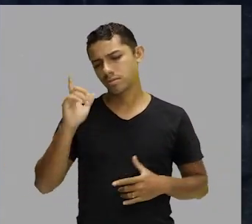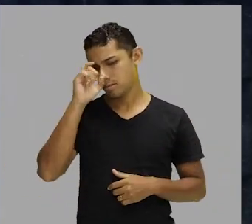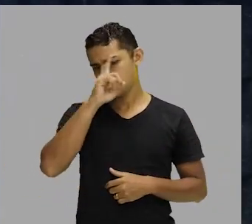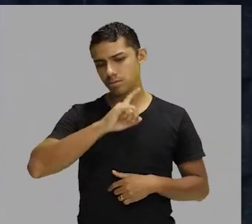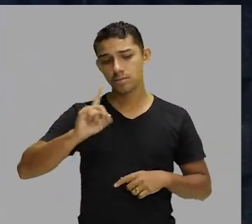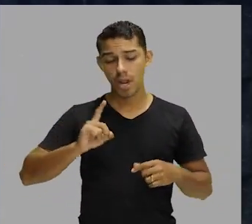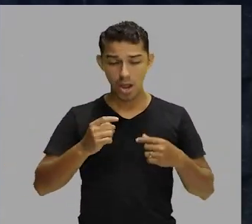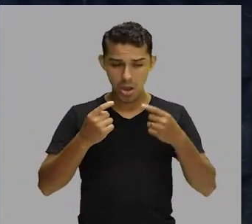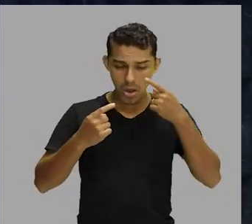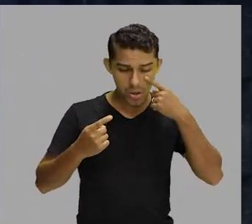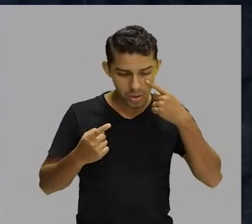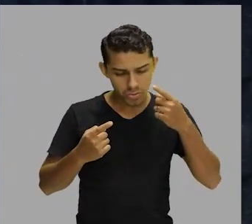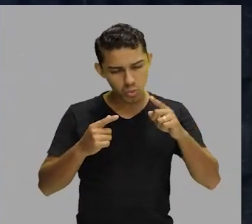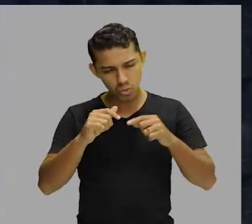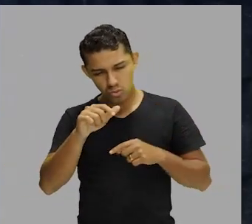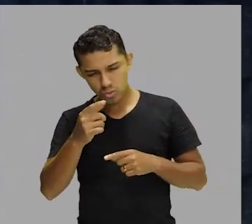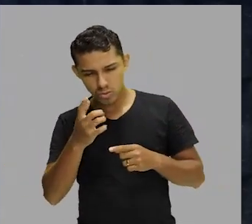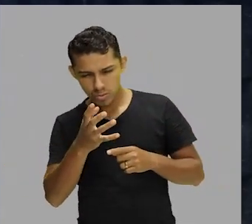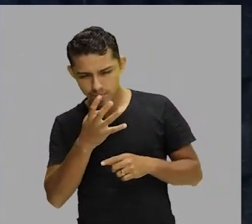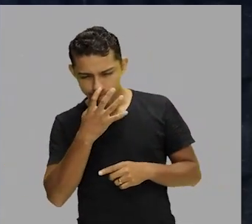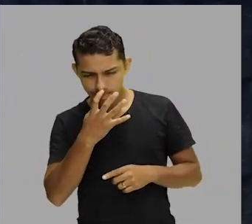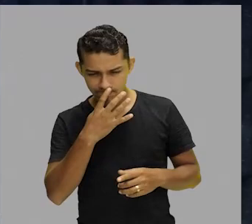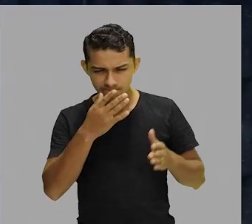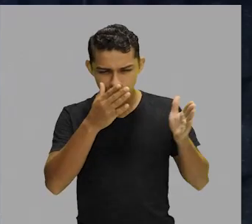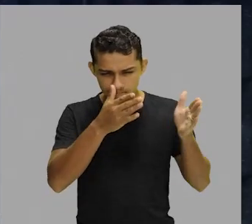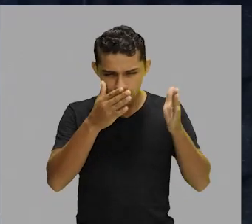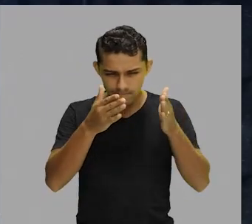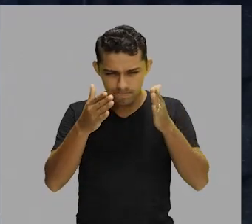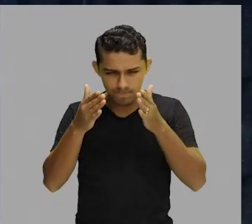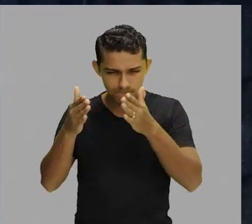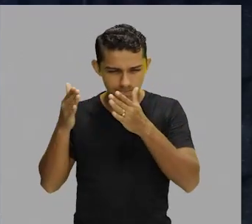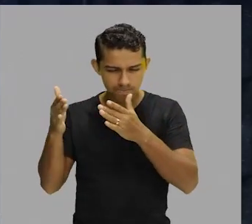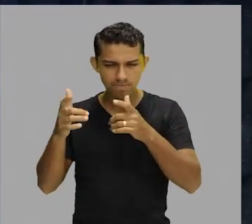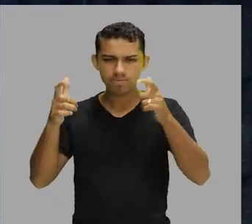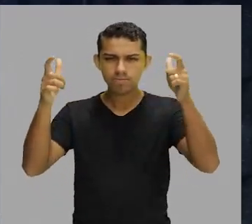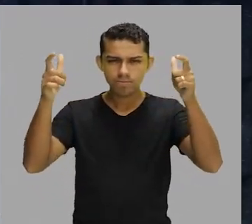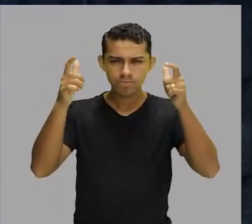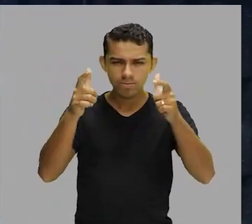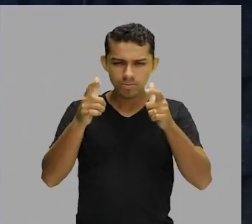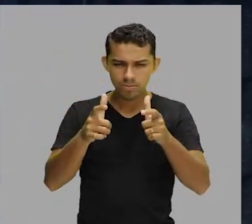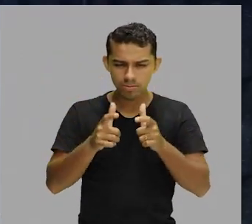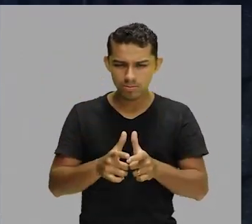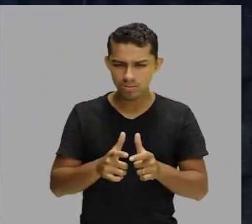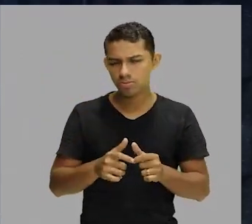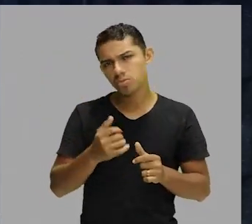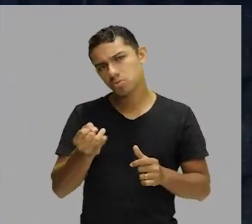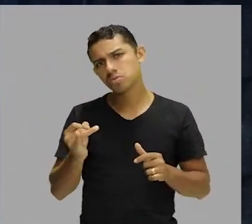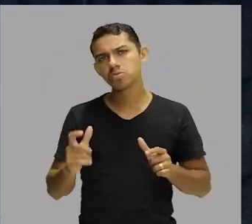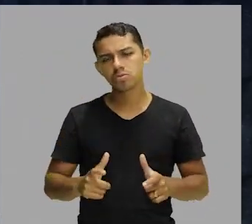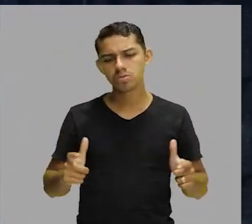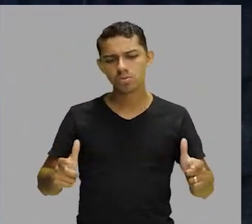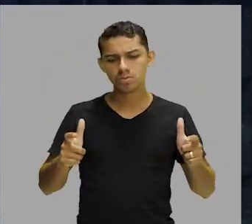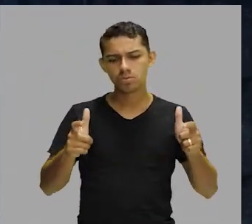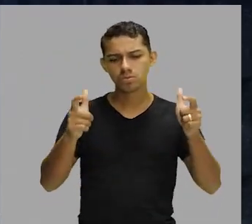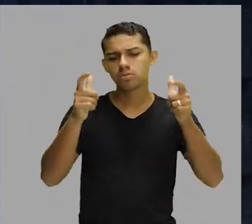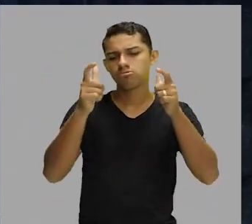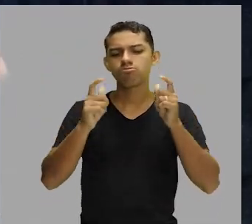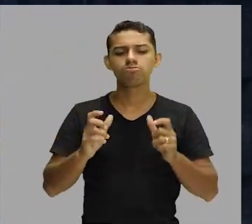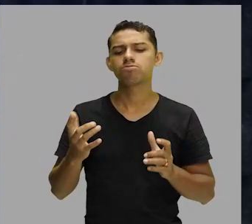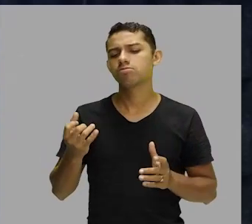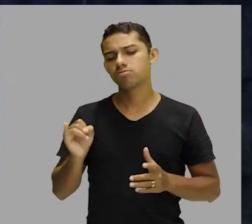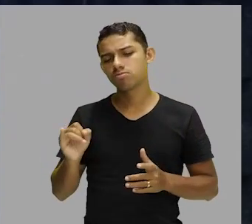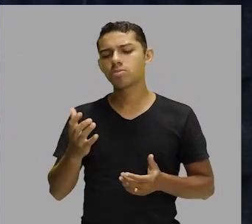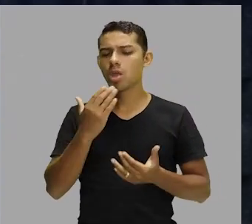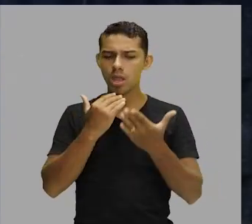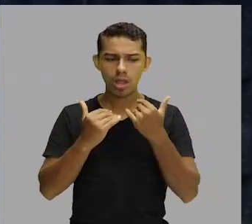primeiro observei se a sequência dessa cadeia está certinha mesmo, se determinado indivíduo pode servir